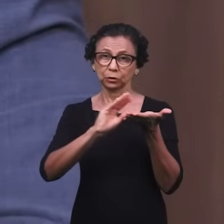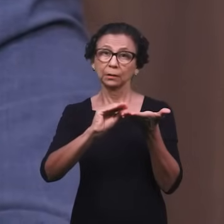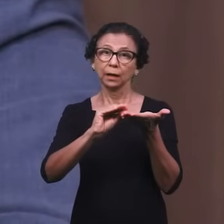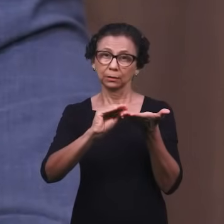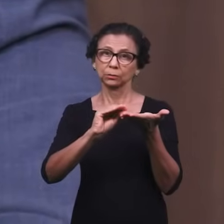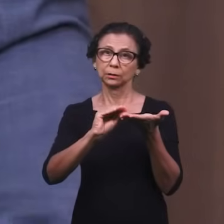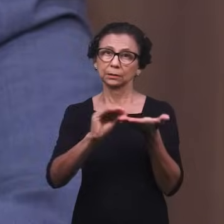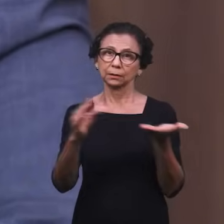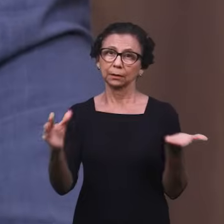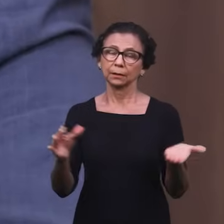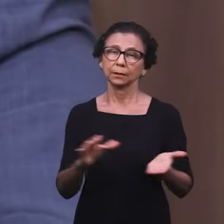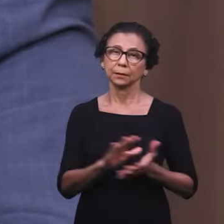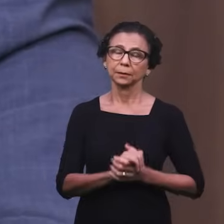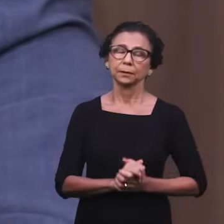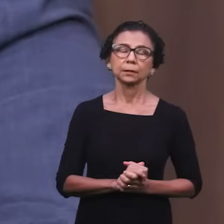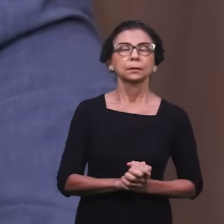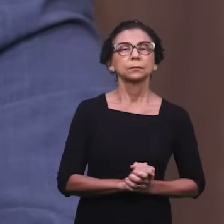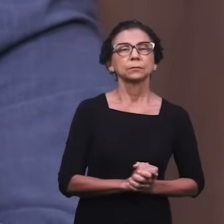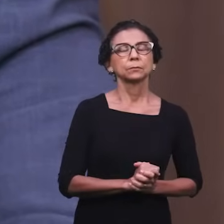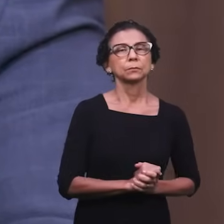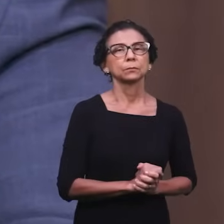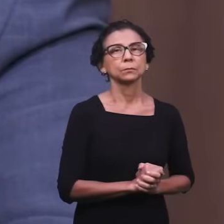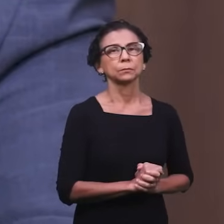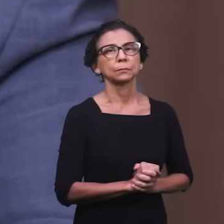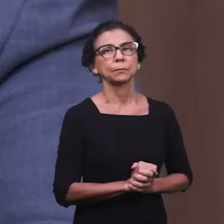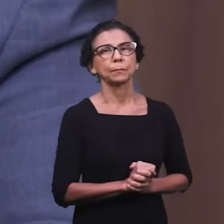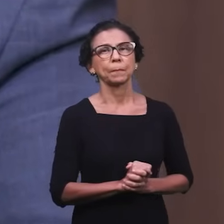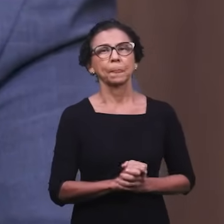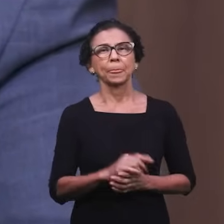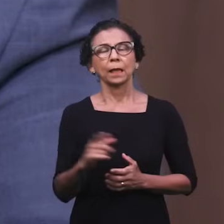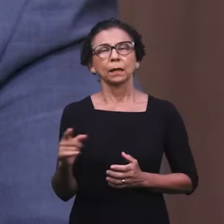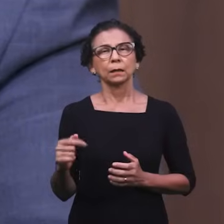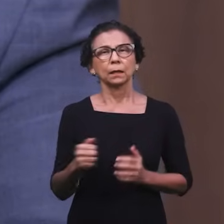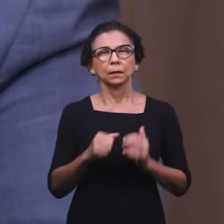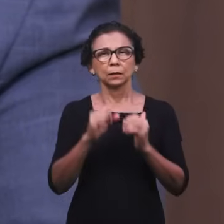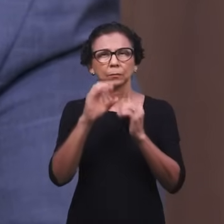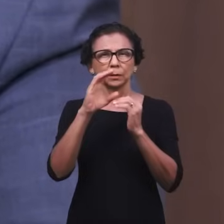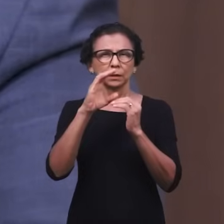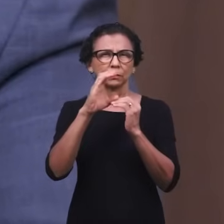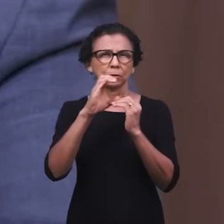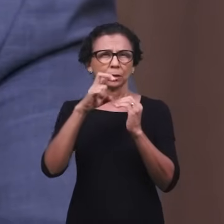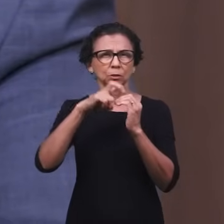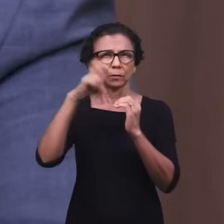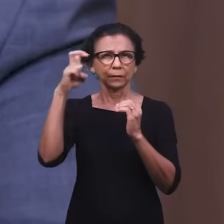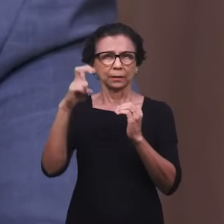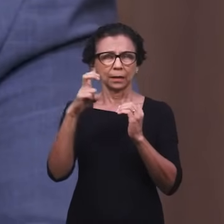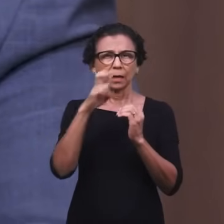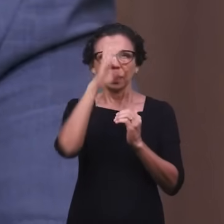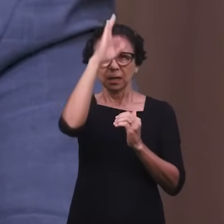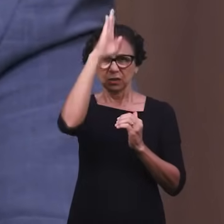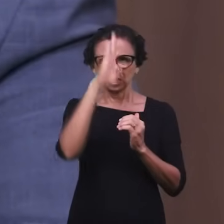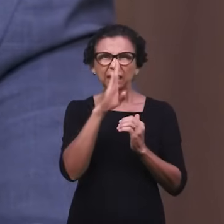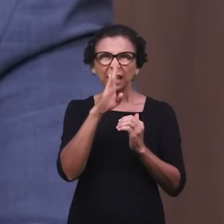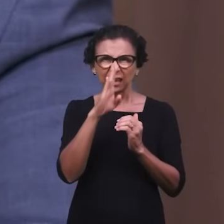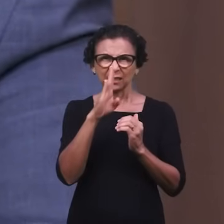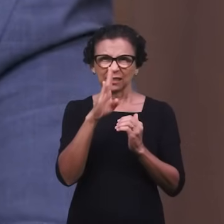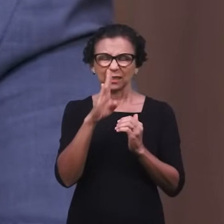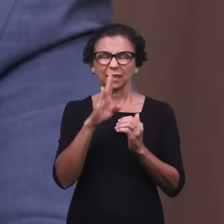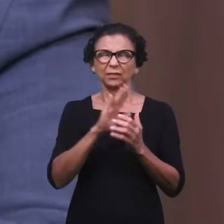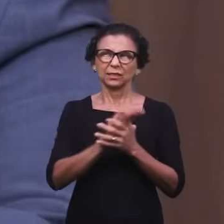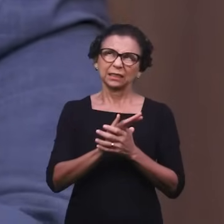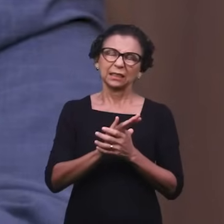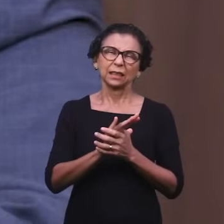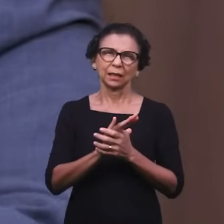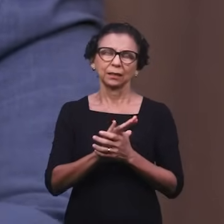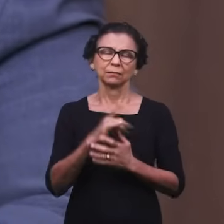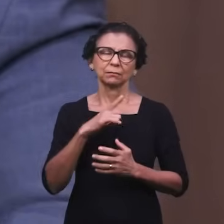Até um caso do ChatGPT, que na versão gratuita, o banco de dados dele é de 2021. Sim. Então, quando você pesquisa lá, fazendo